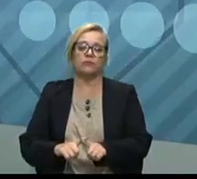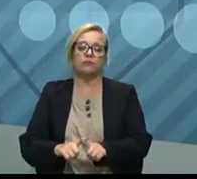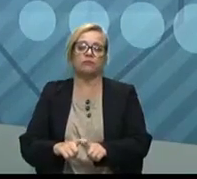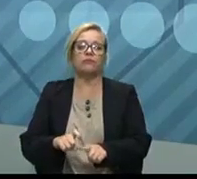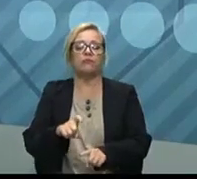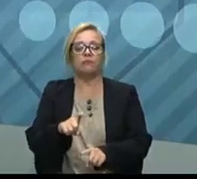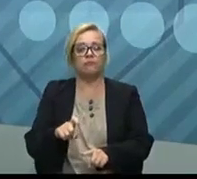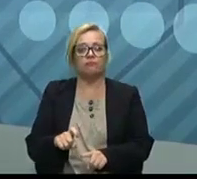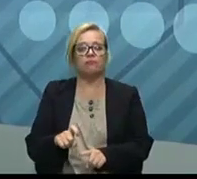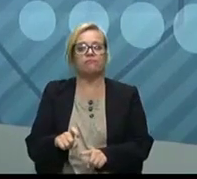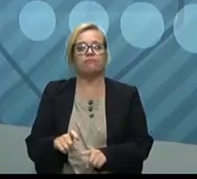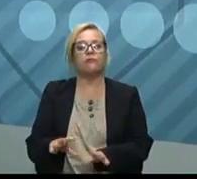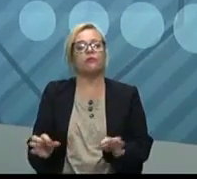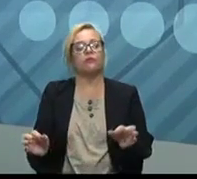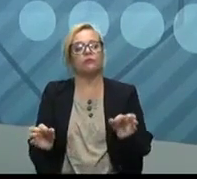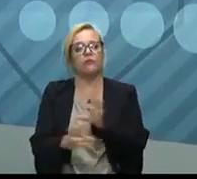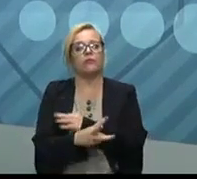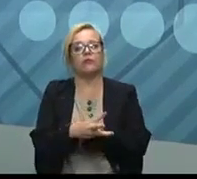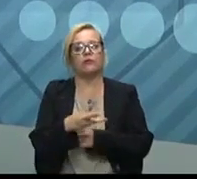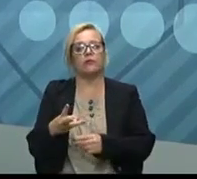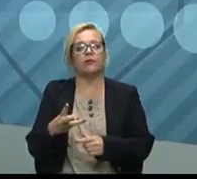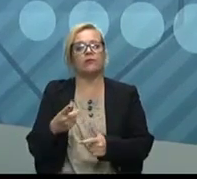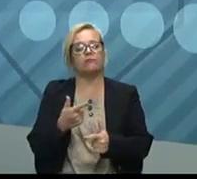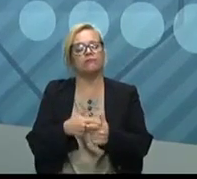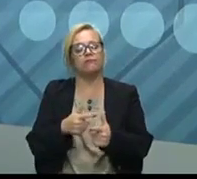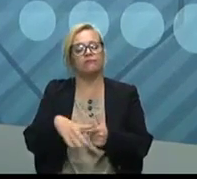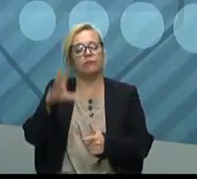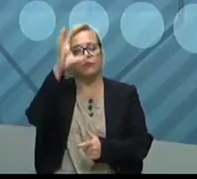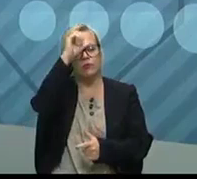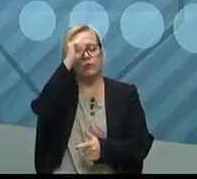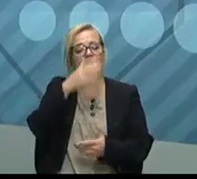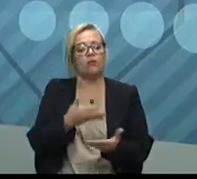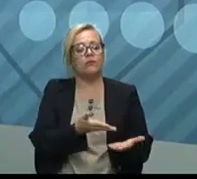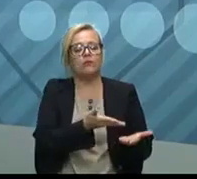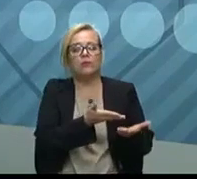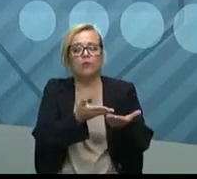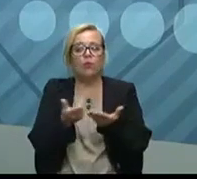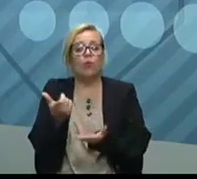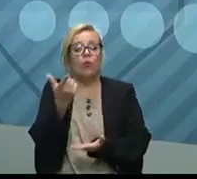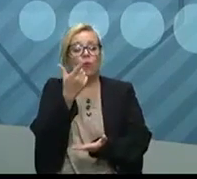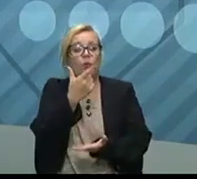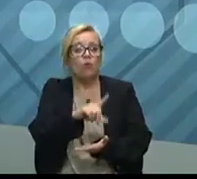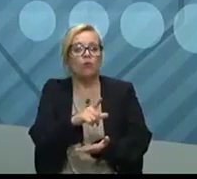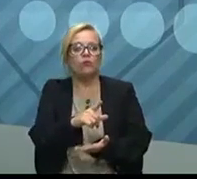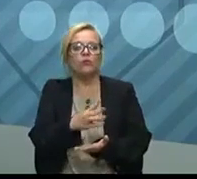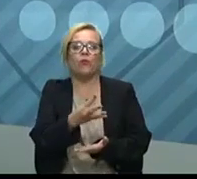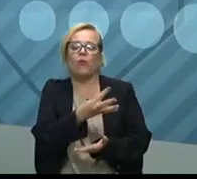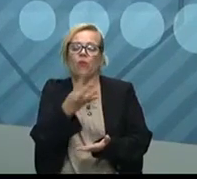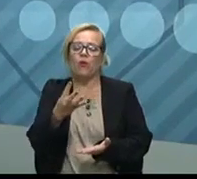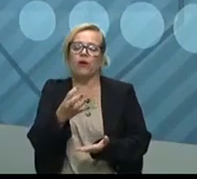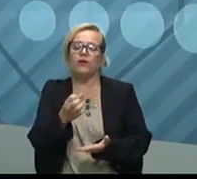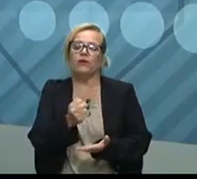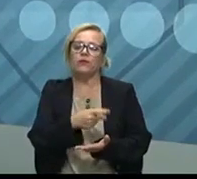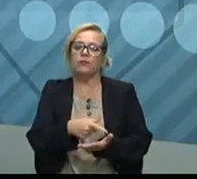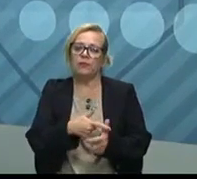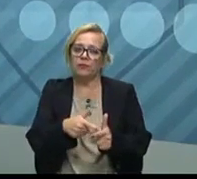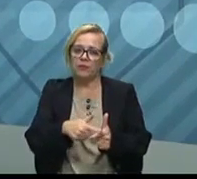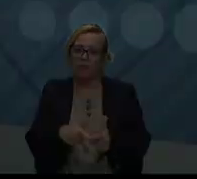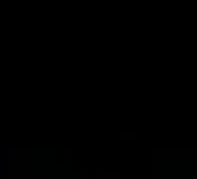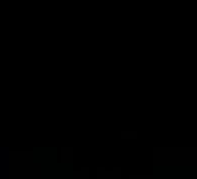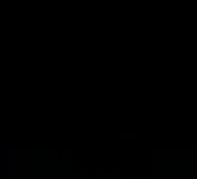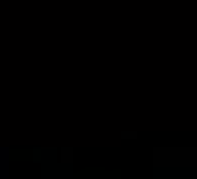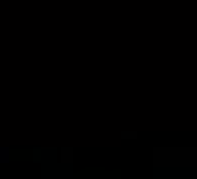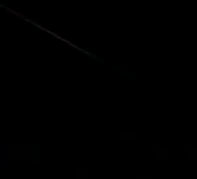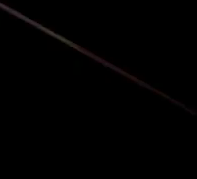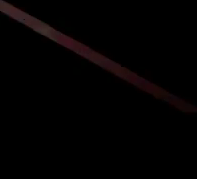angular. E assim, então, nós resolvemos a terceira situação problema e eu convido você a acompanhar a quarta situação problema.